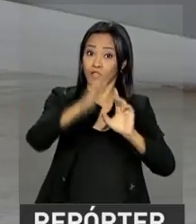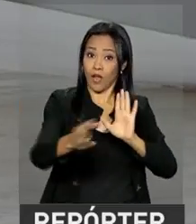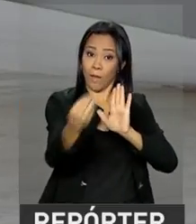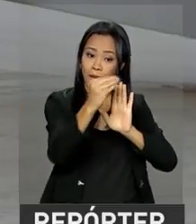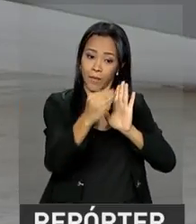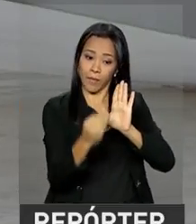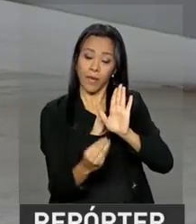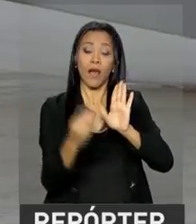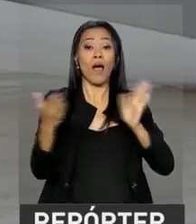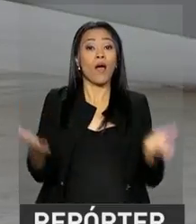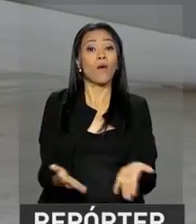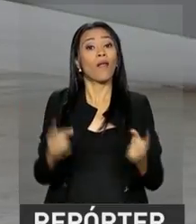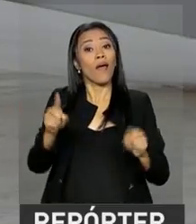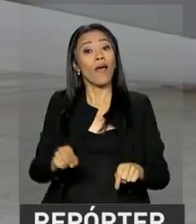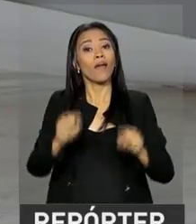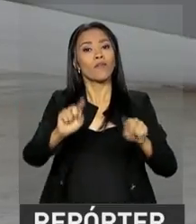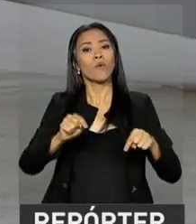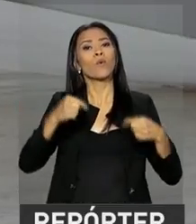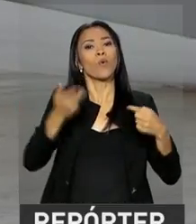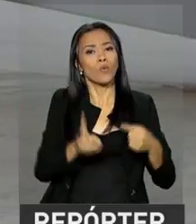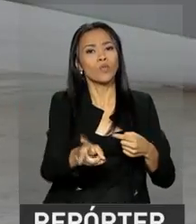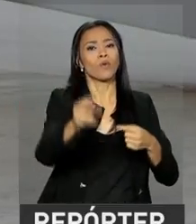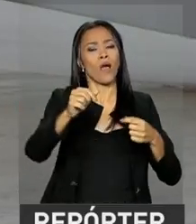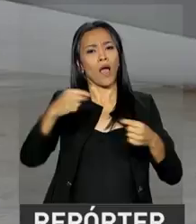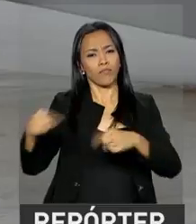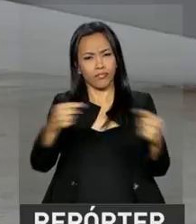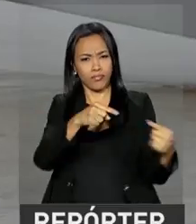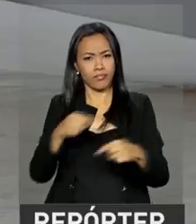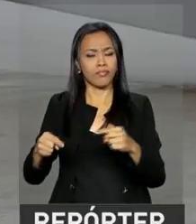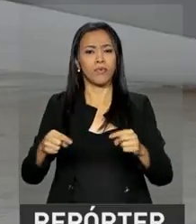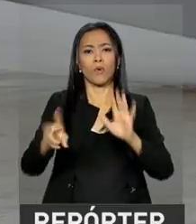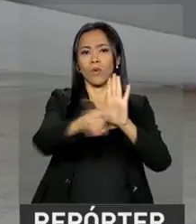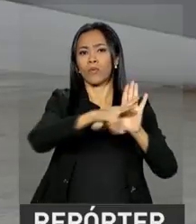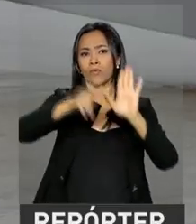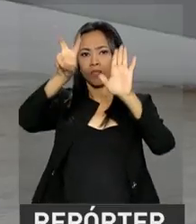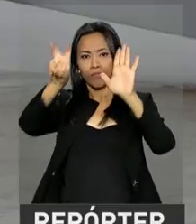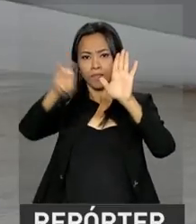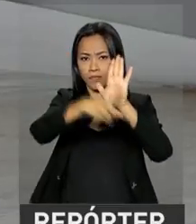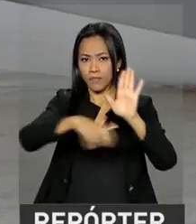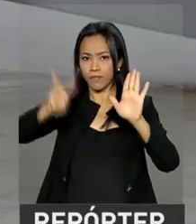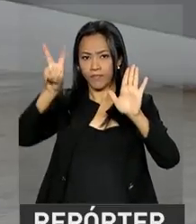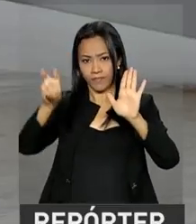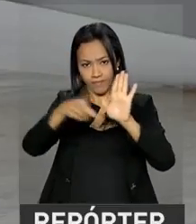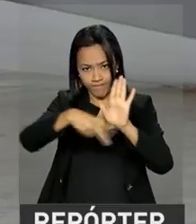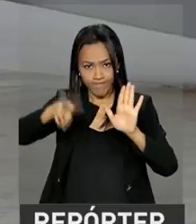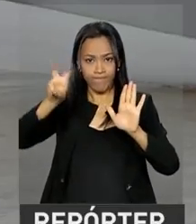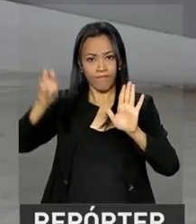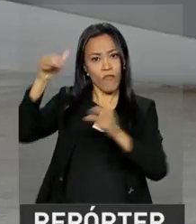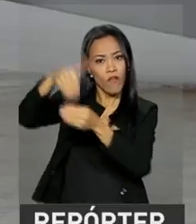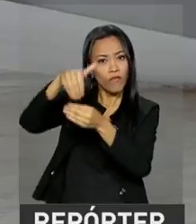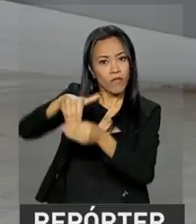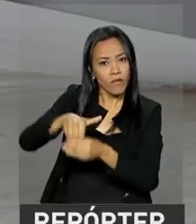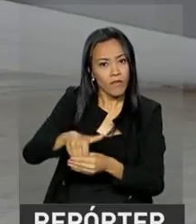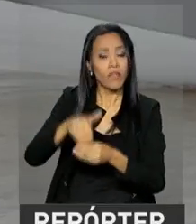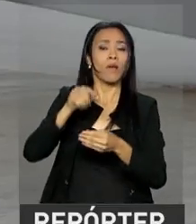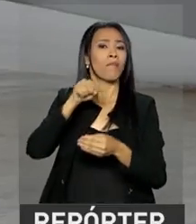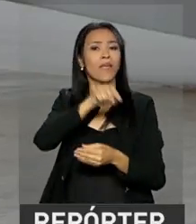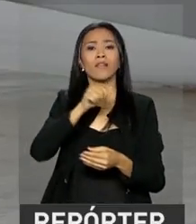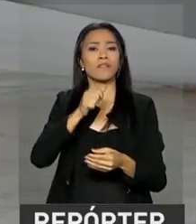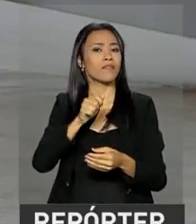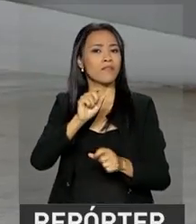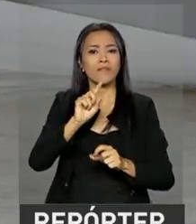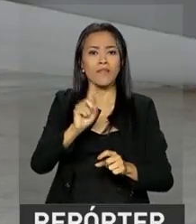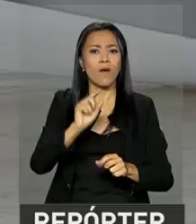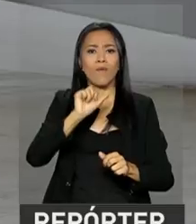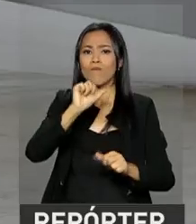trabalhar para que os destaques que ainda precisam ser votados na comissão especial que analisa o tema na câmara dos deputados para que não alterem a